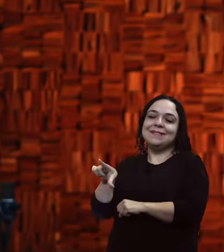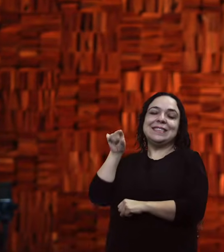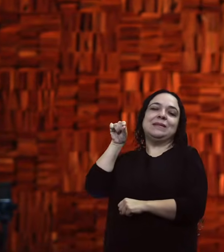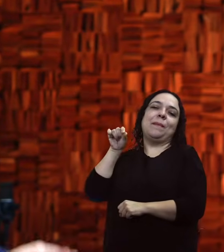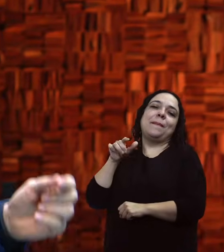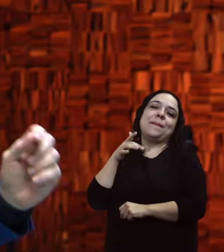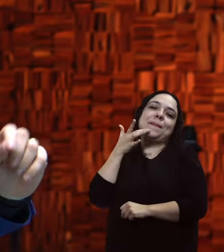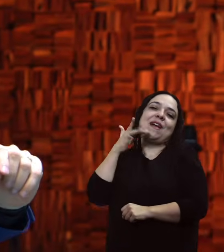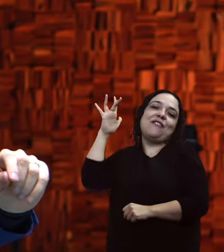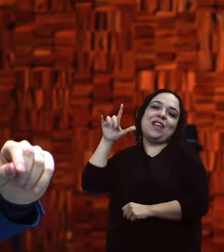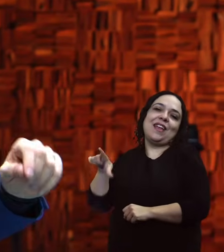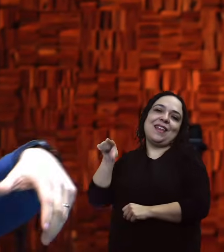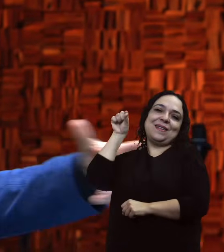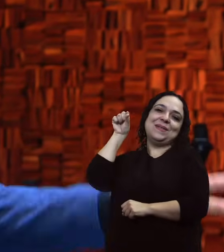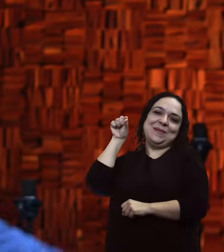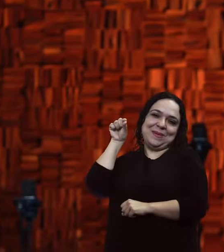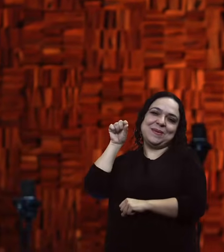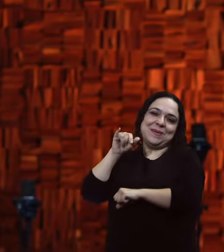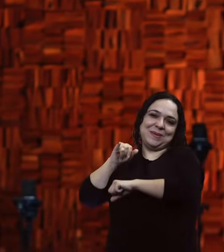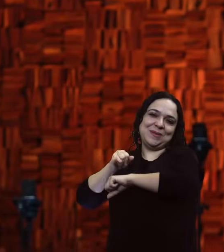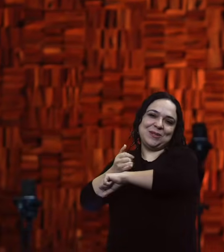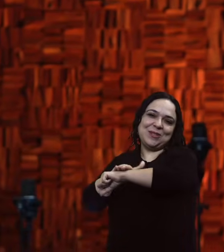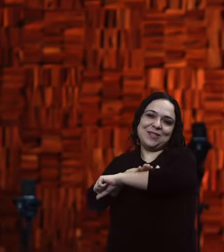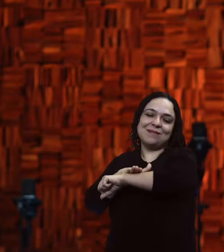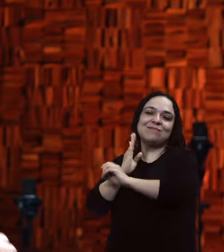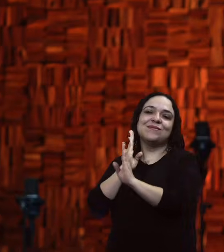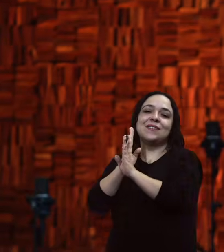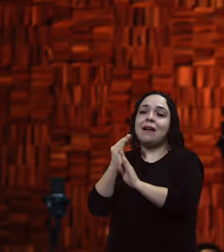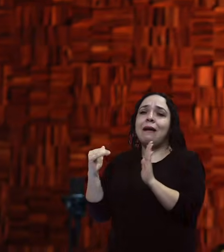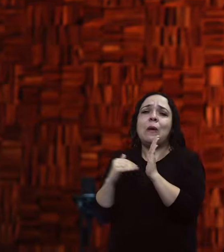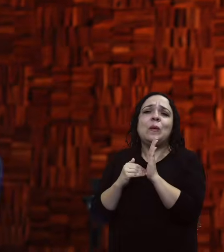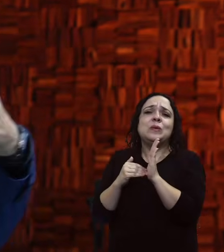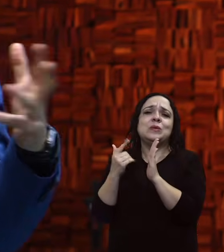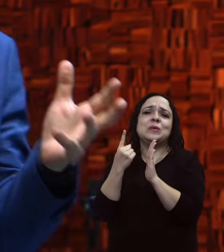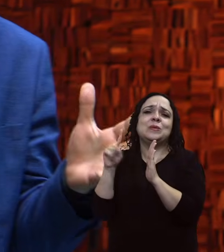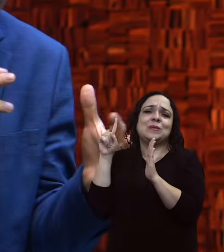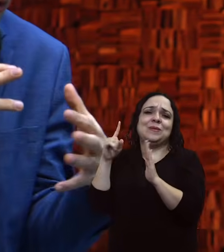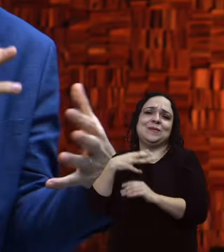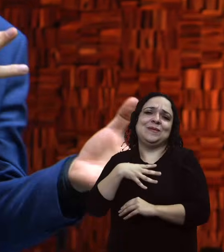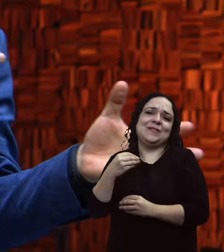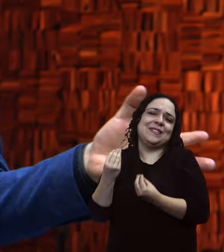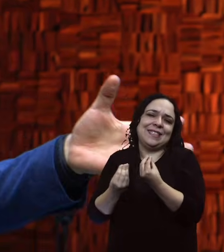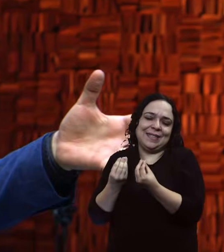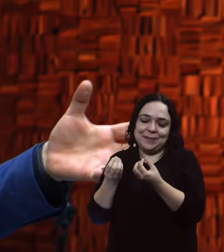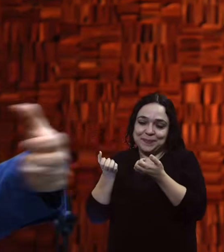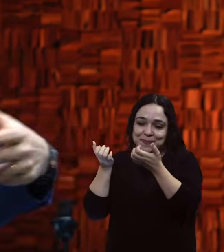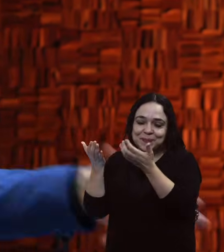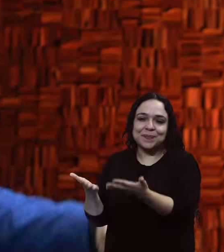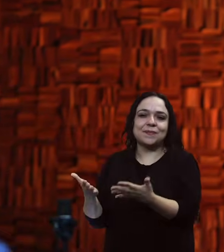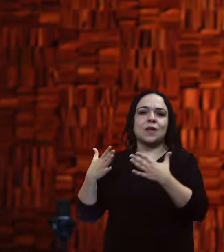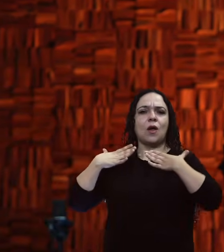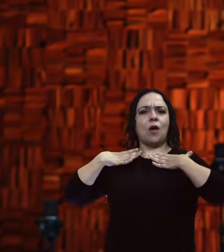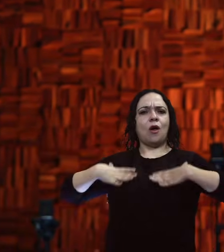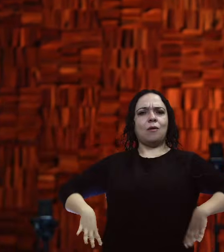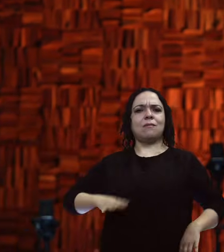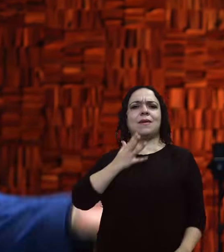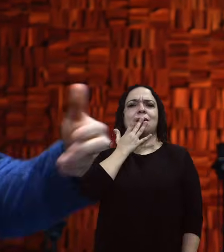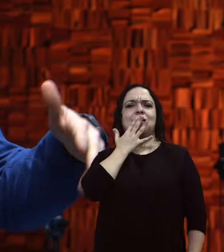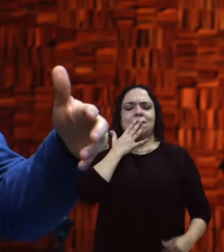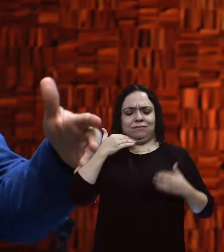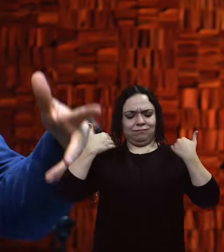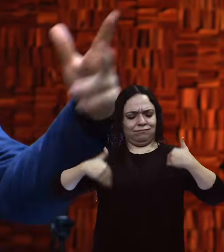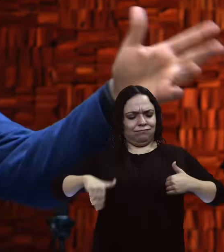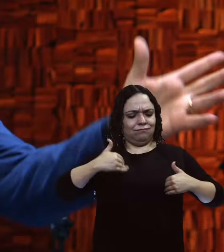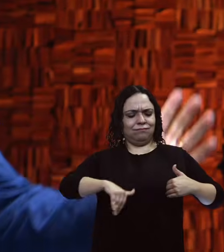predileção por esse filho que era o filho temporão. E ele então lhe dá uma roupa, uma túnica colorida, que era usada